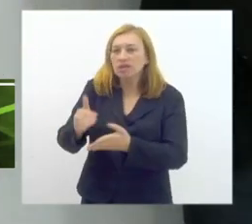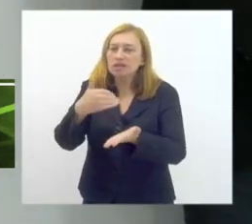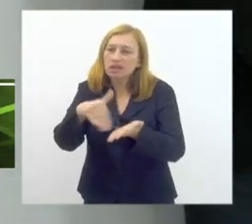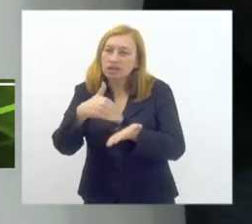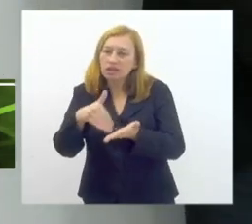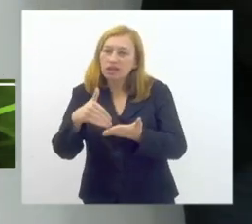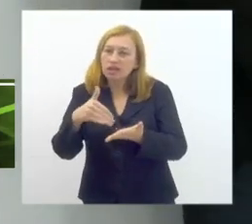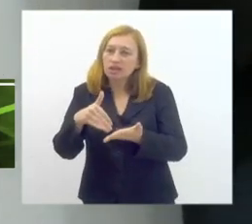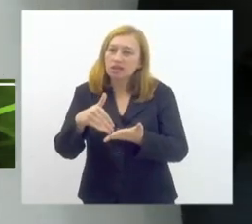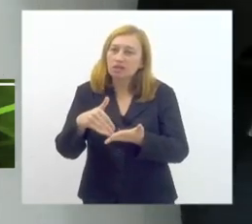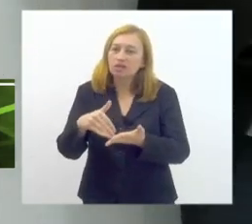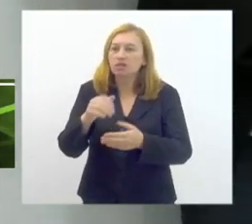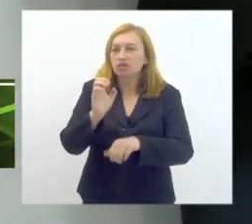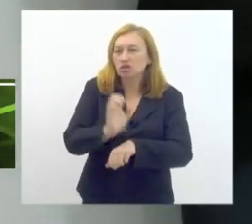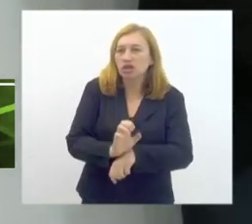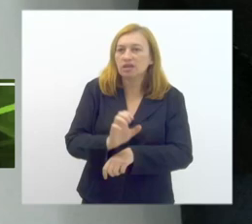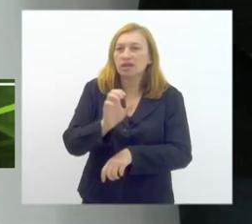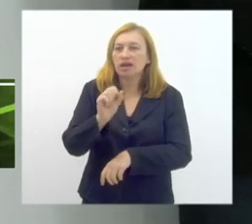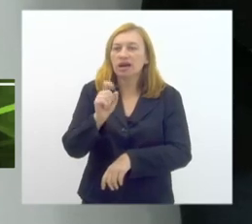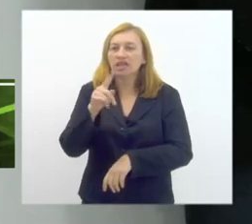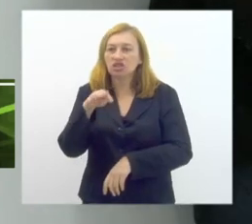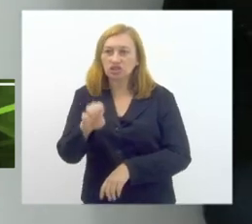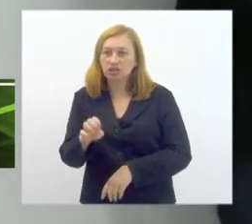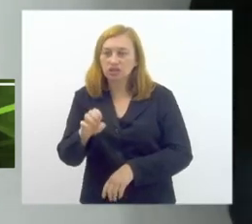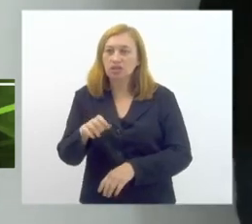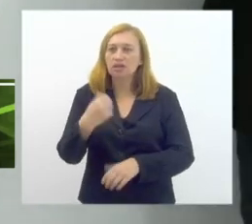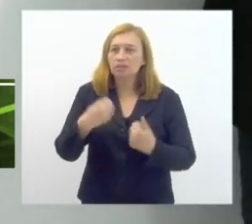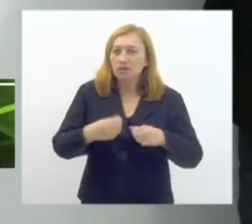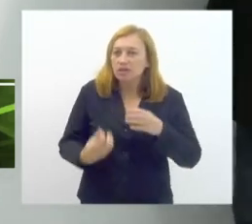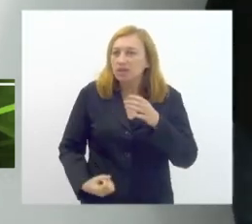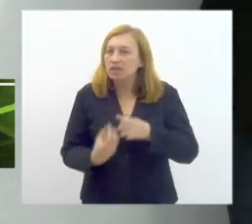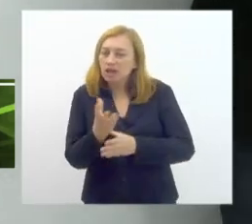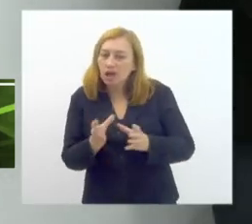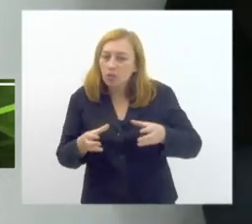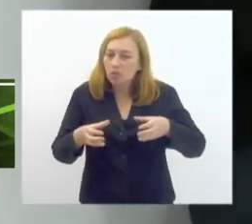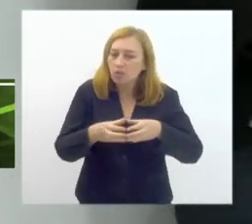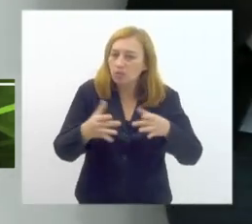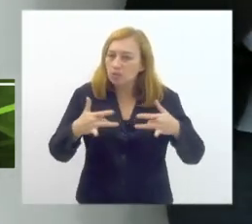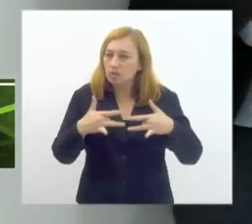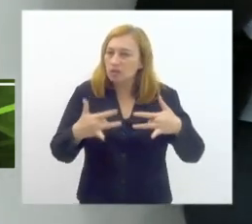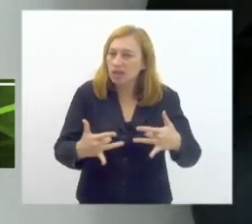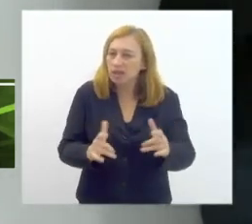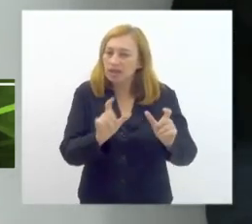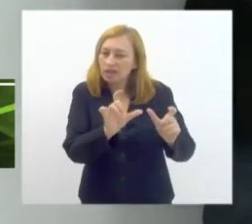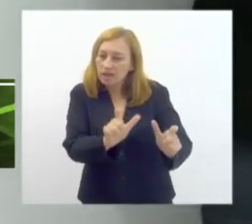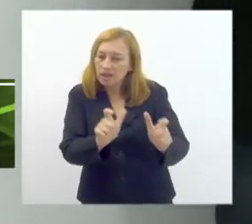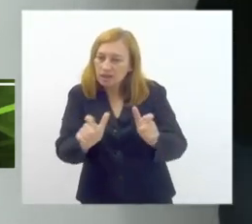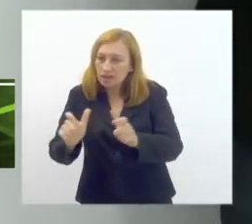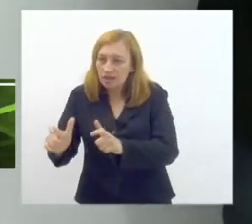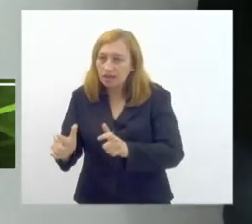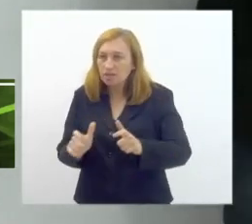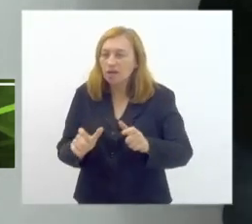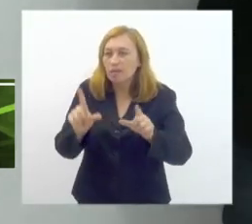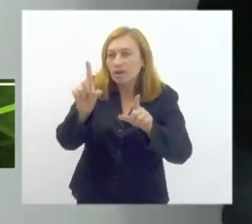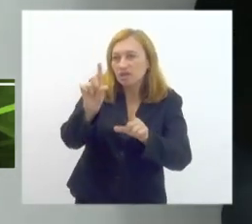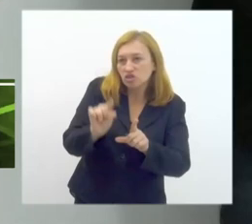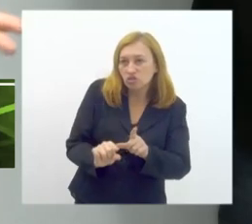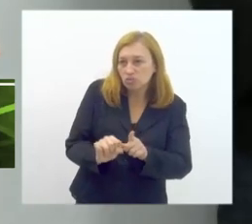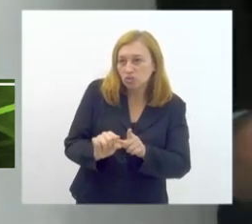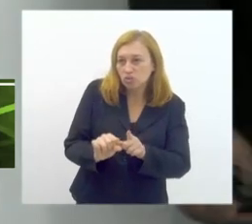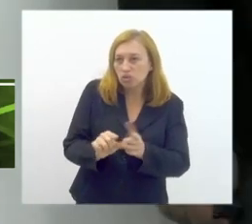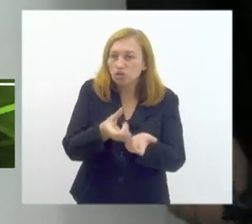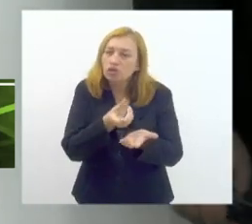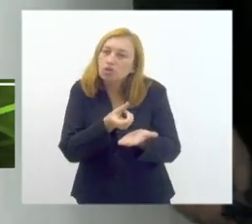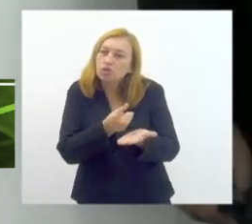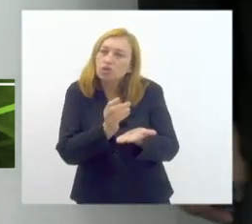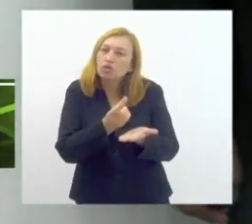Estado, Alexandre, que nós precisamos formar uma rede solidária em cada região para a gente diminuir os custos